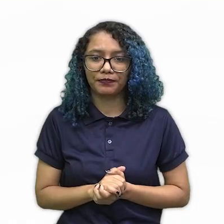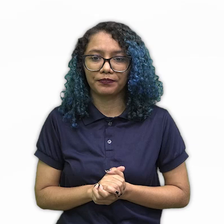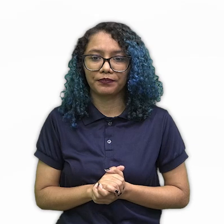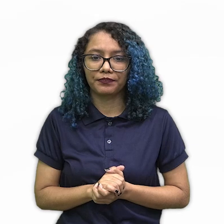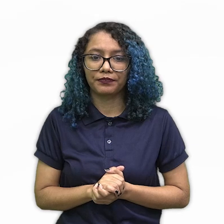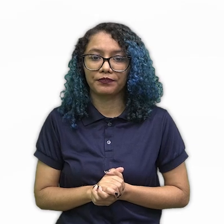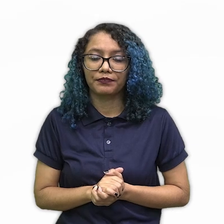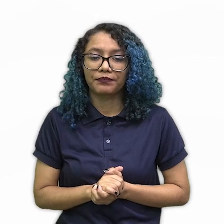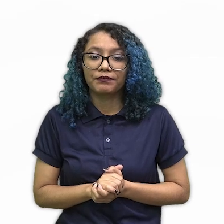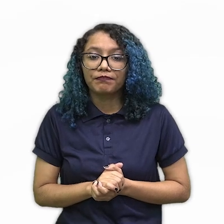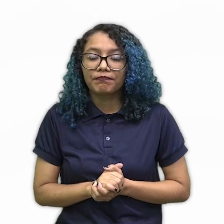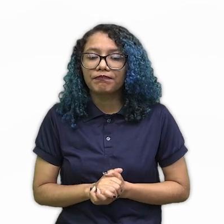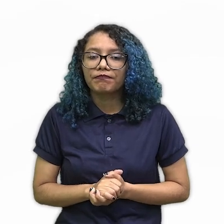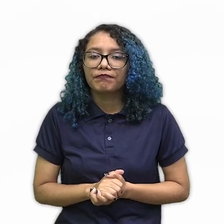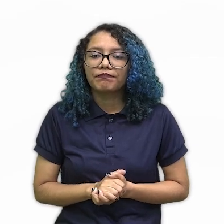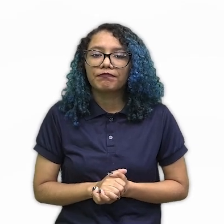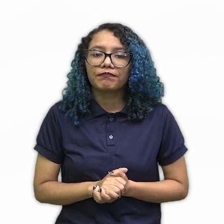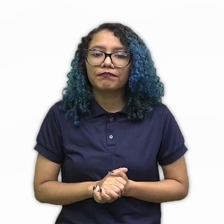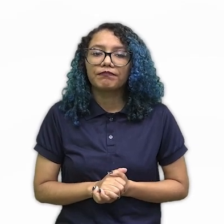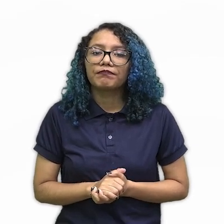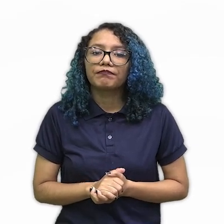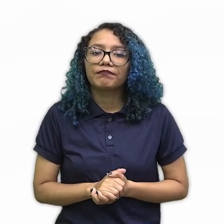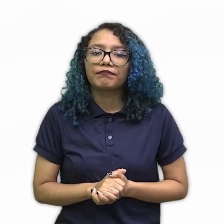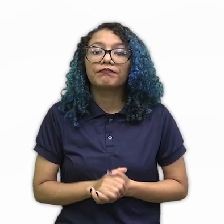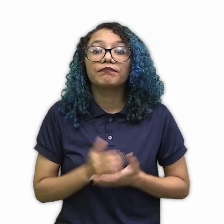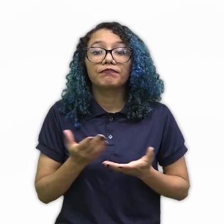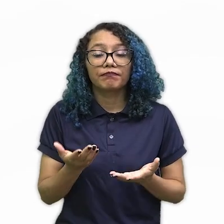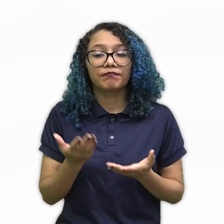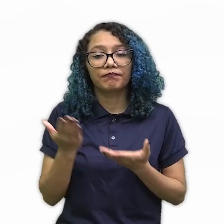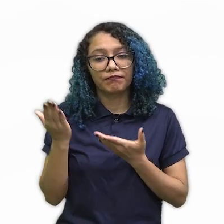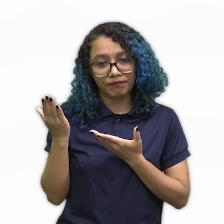comigo. Então a gente pode entender a